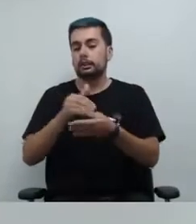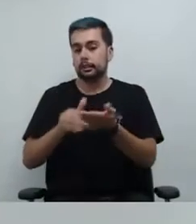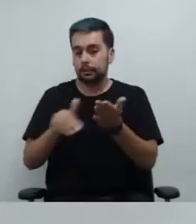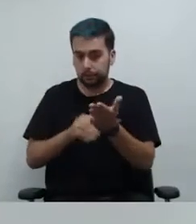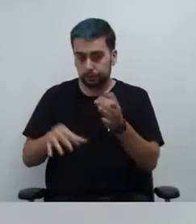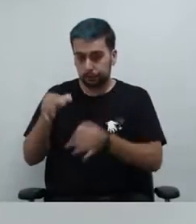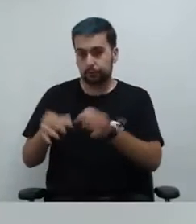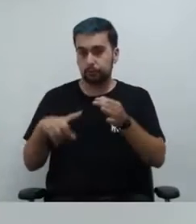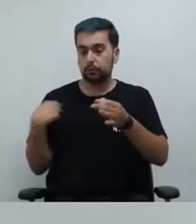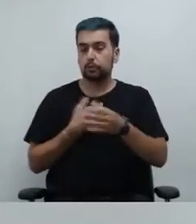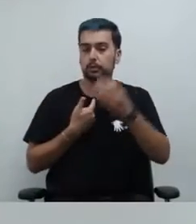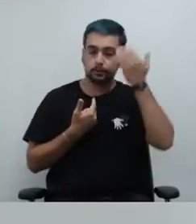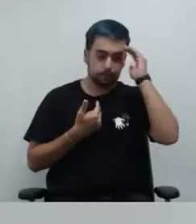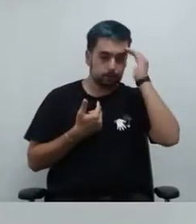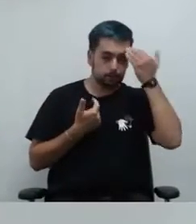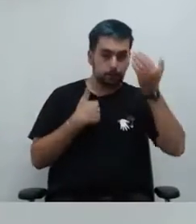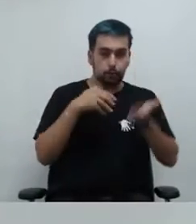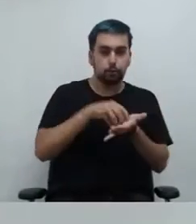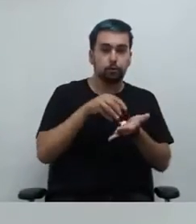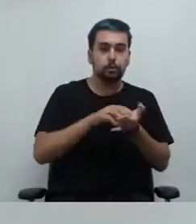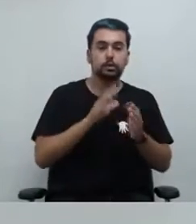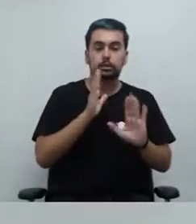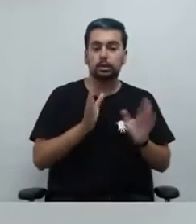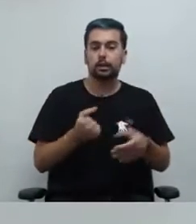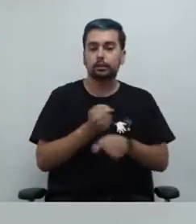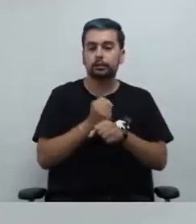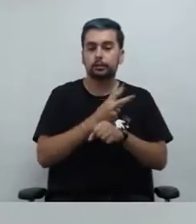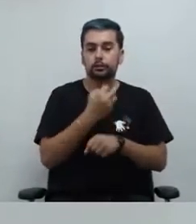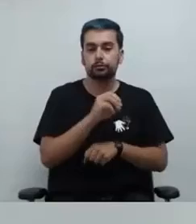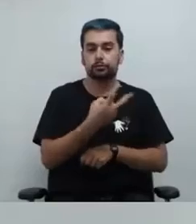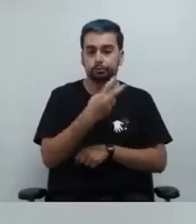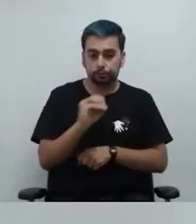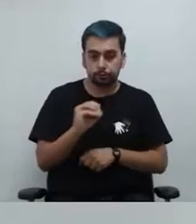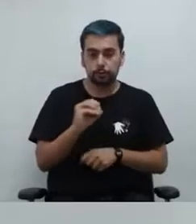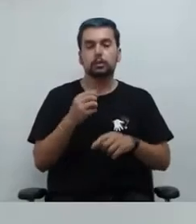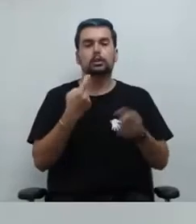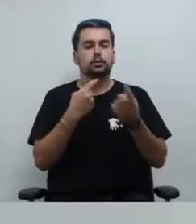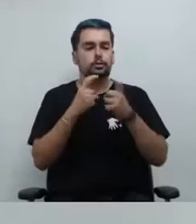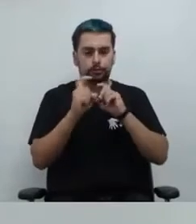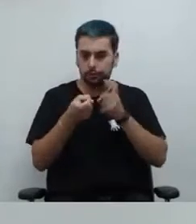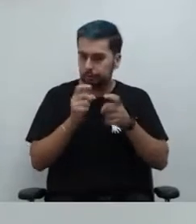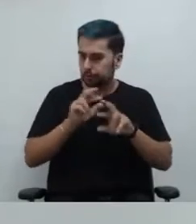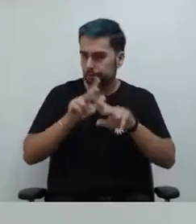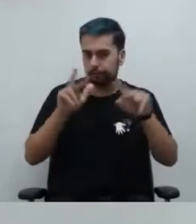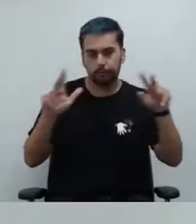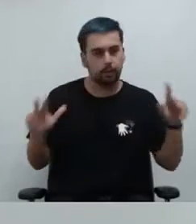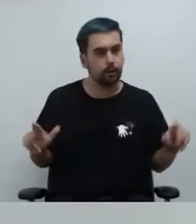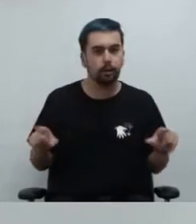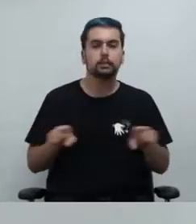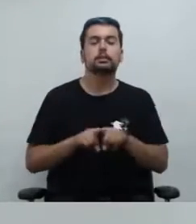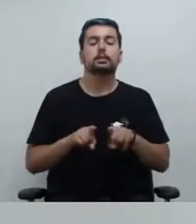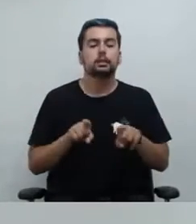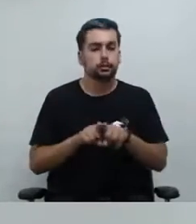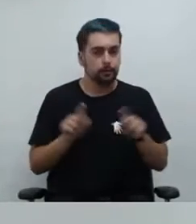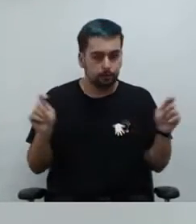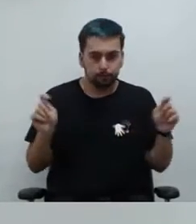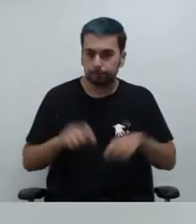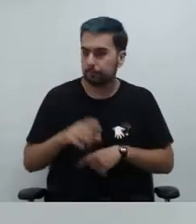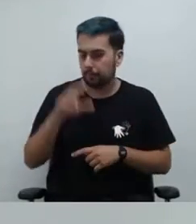leitura desde então, e aí eu estou no núcleo desde 2020 e fiz diversas reuniões com a equipe do CRAV, capacitação, é que uma